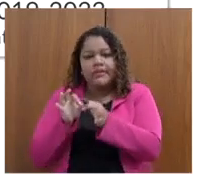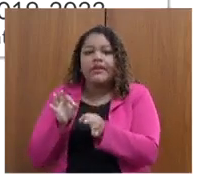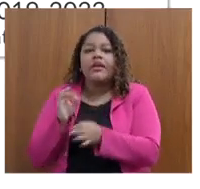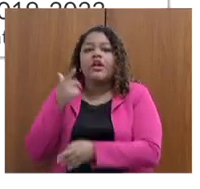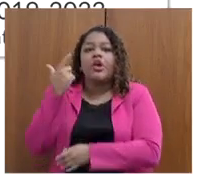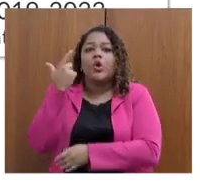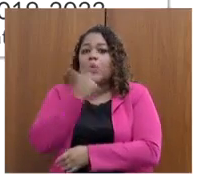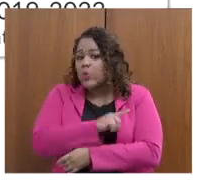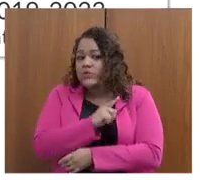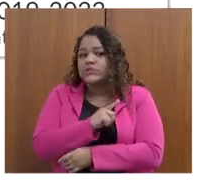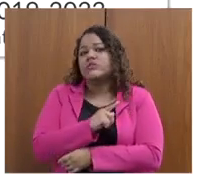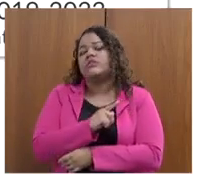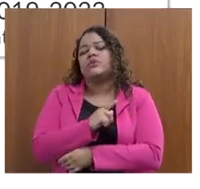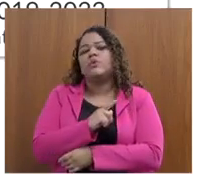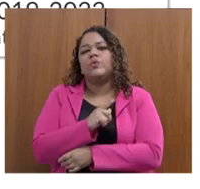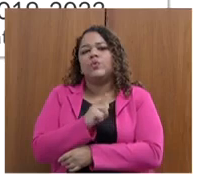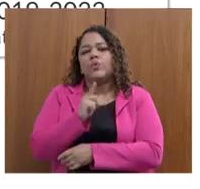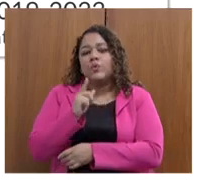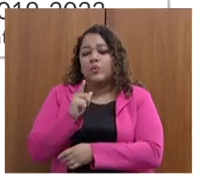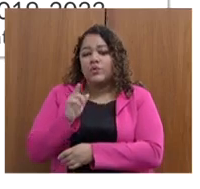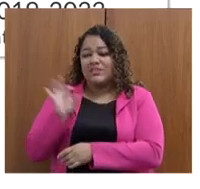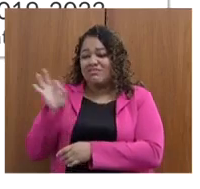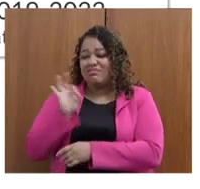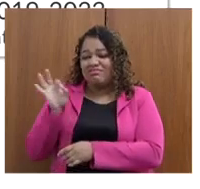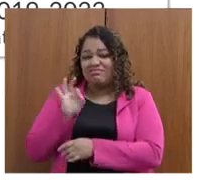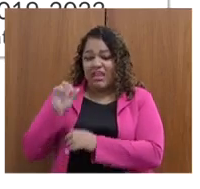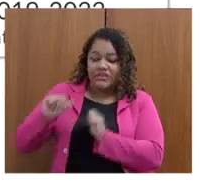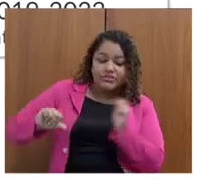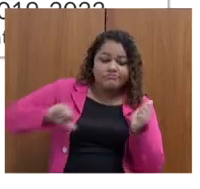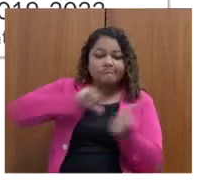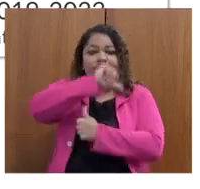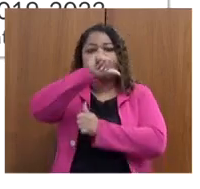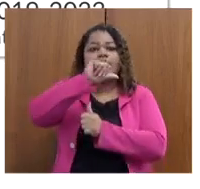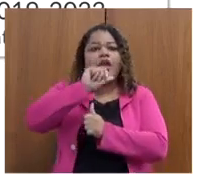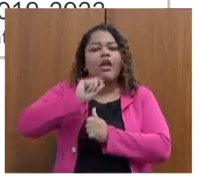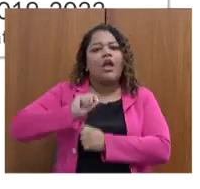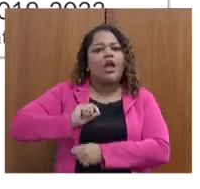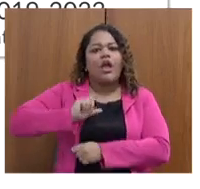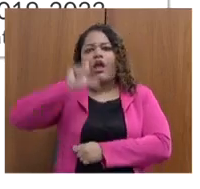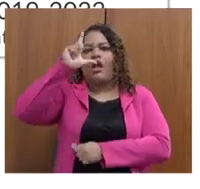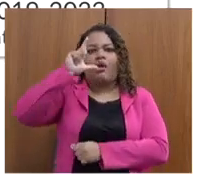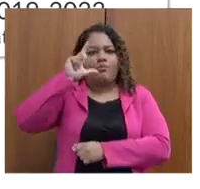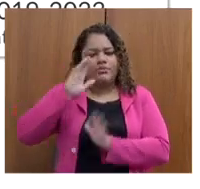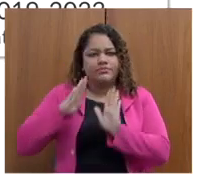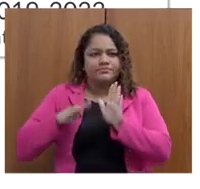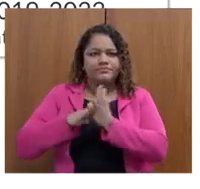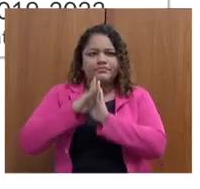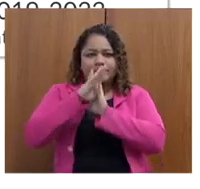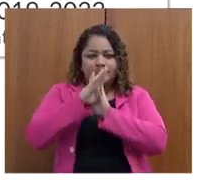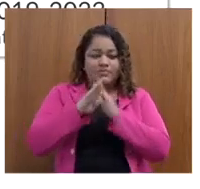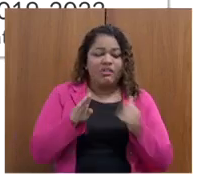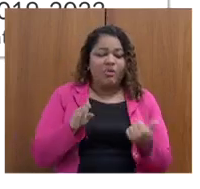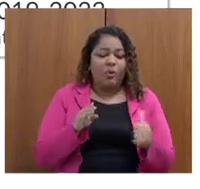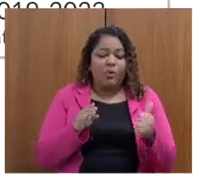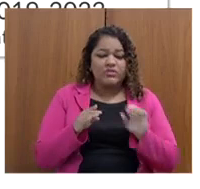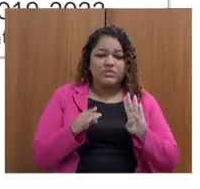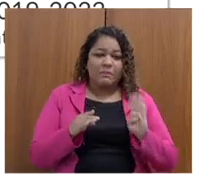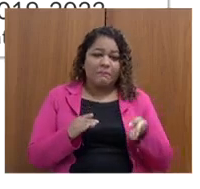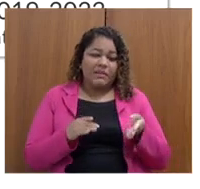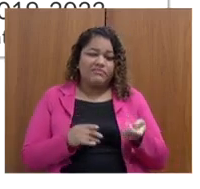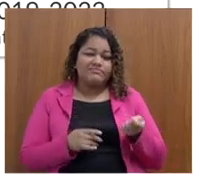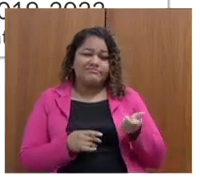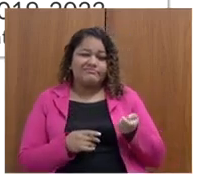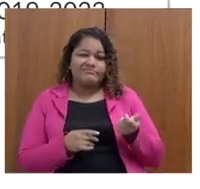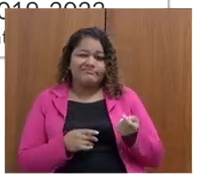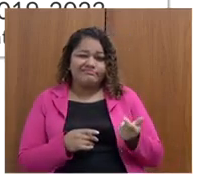conseguimos fazer com que essa taxa de conversão sobre isso muito dos 11 dos pífios 11 bilhões que eram trazidos